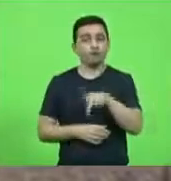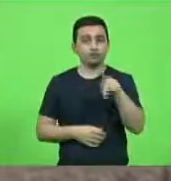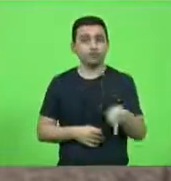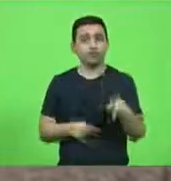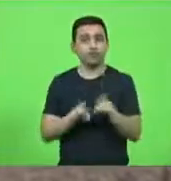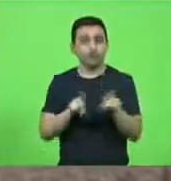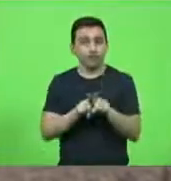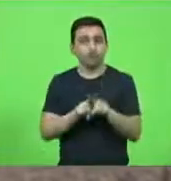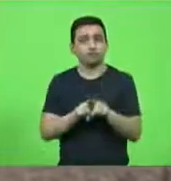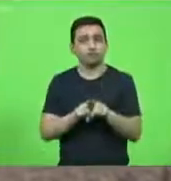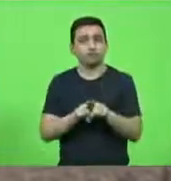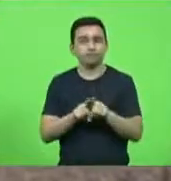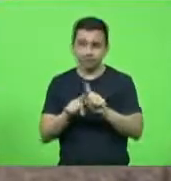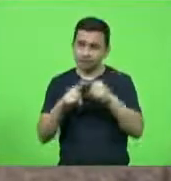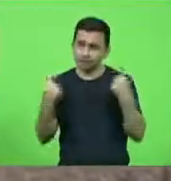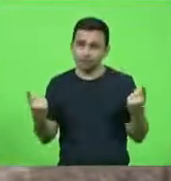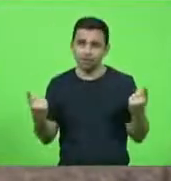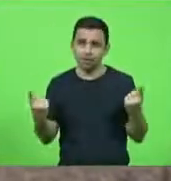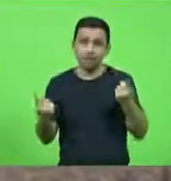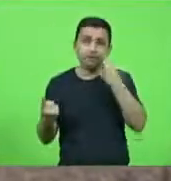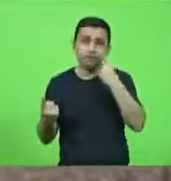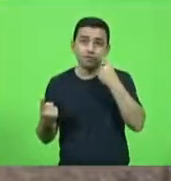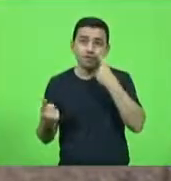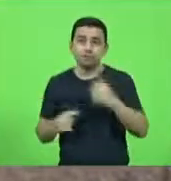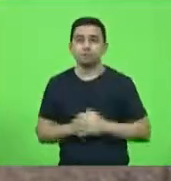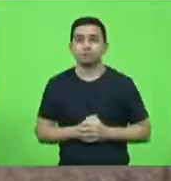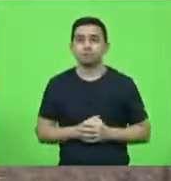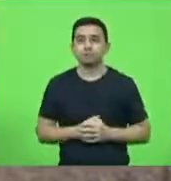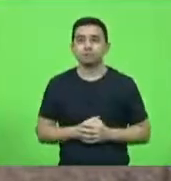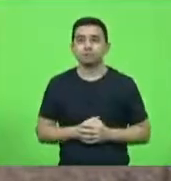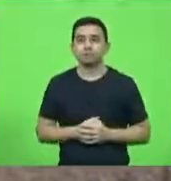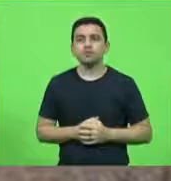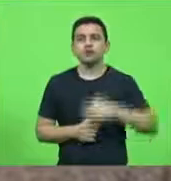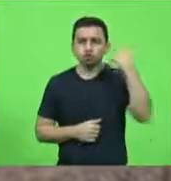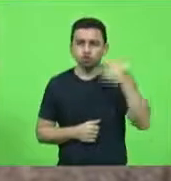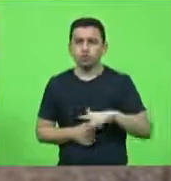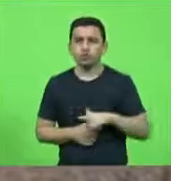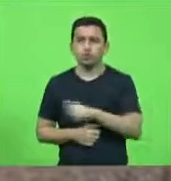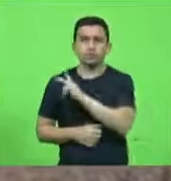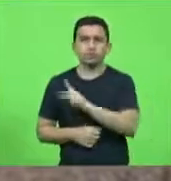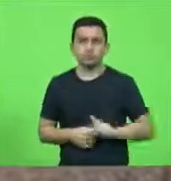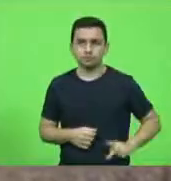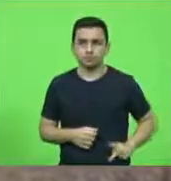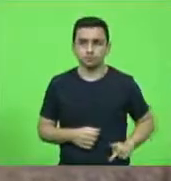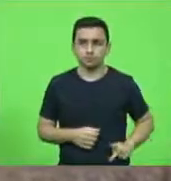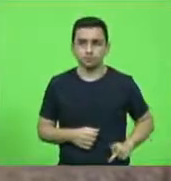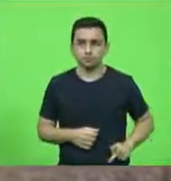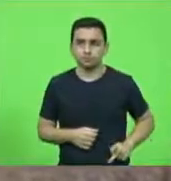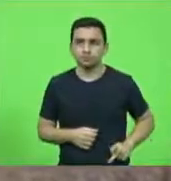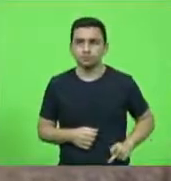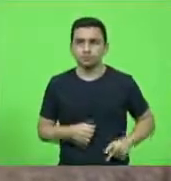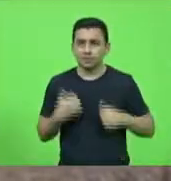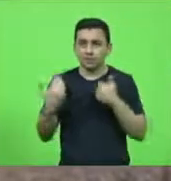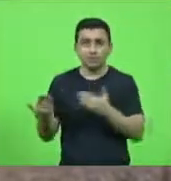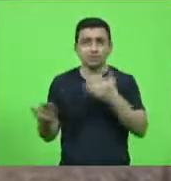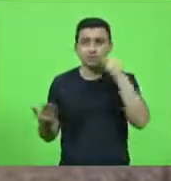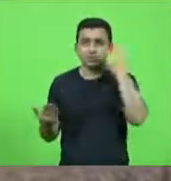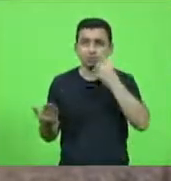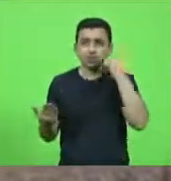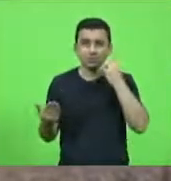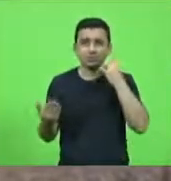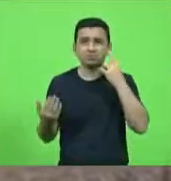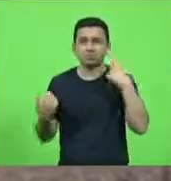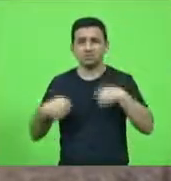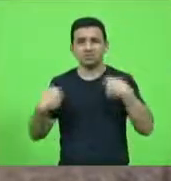Ela é professora também, então vamos dar uma oportunidade a ela. Porque, novamente, como presidente, a pessoa, o deputado, tem a obrigação de